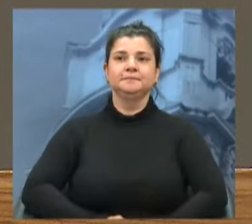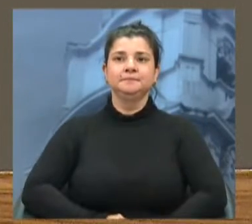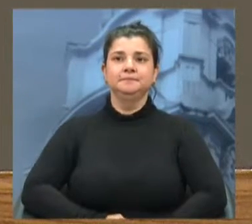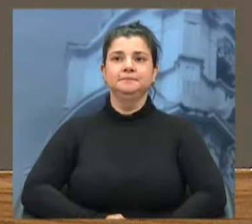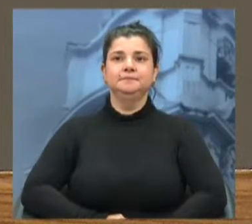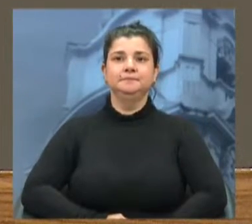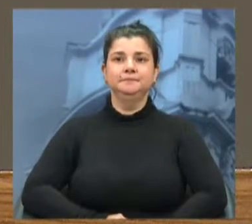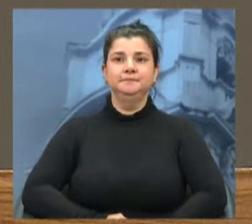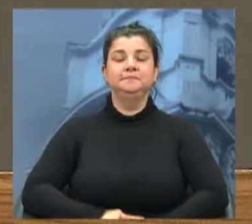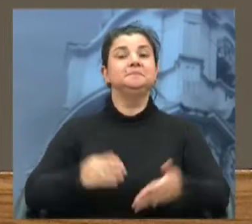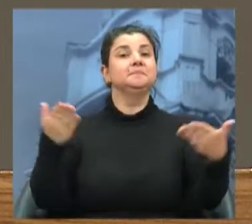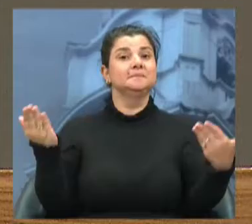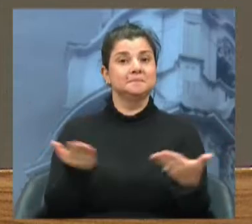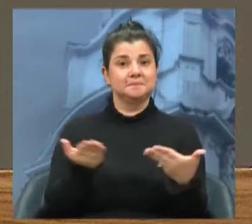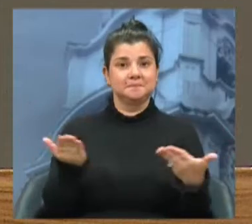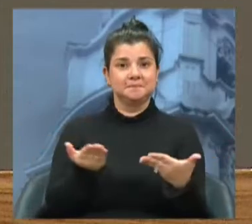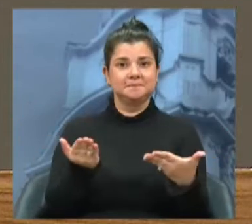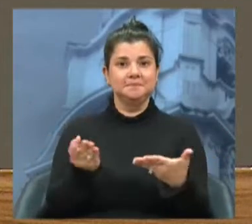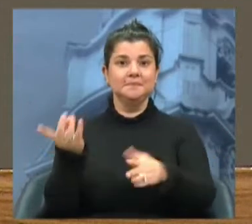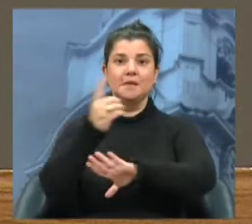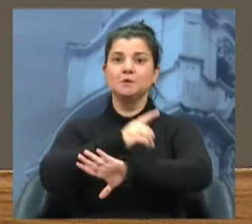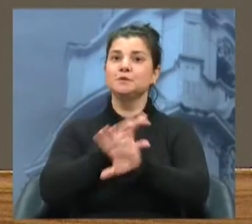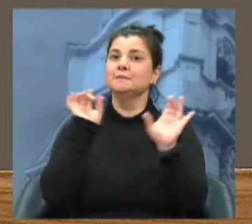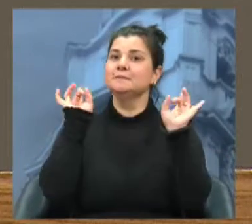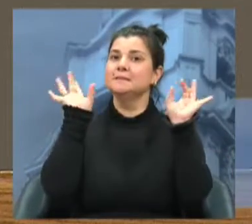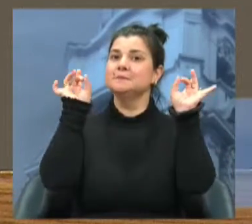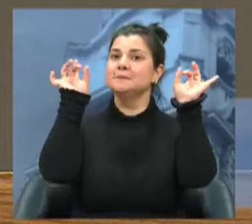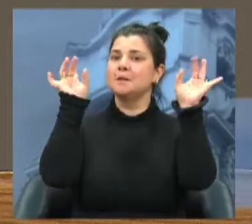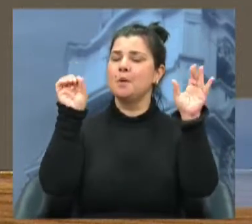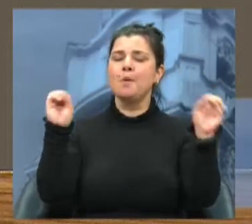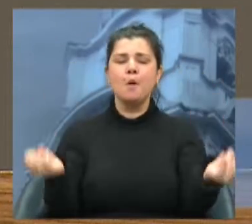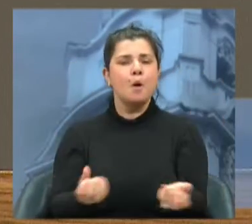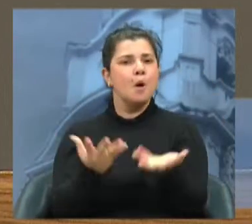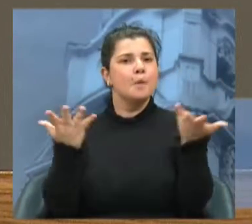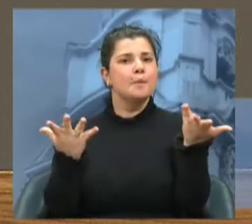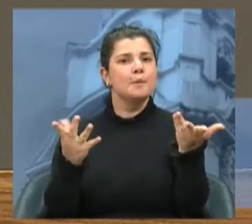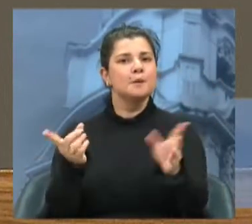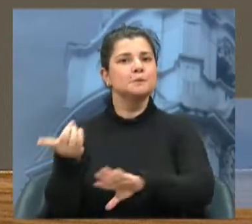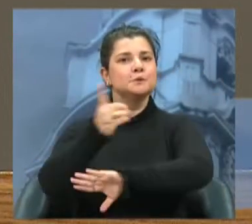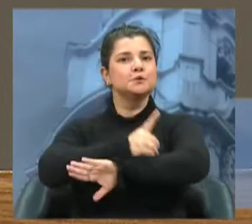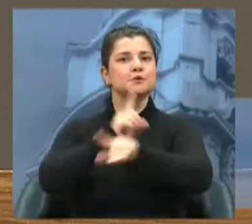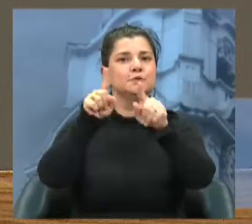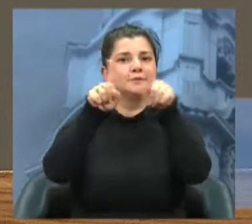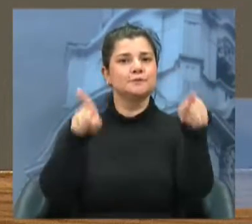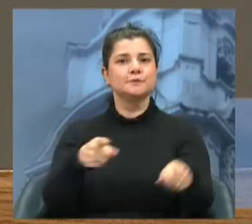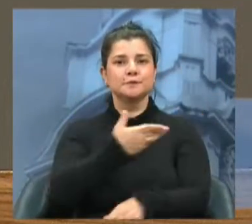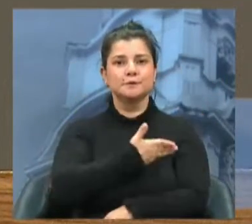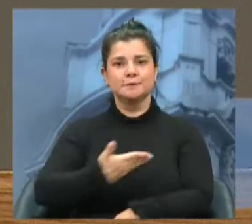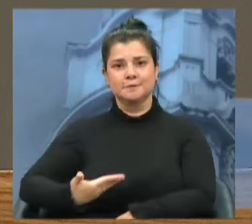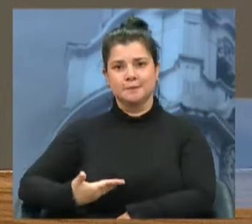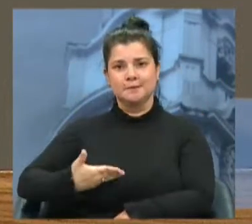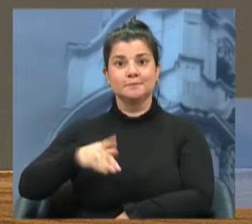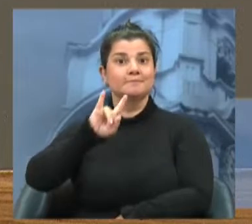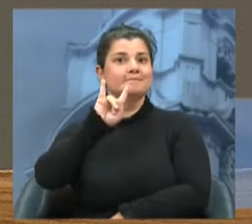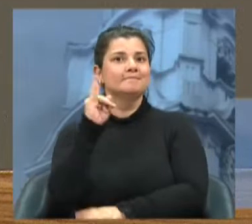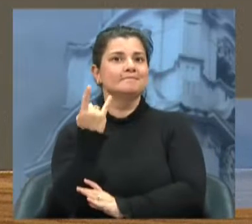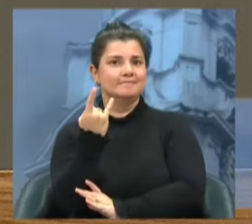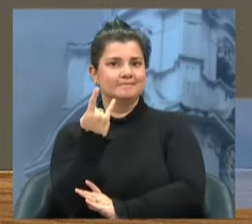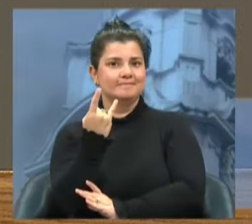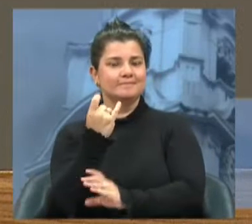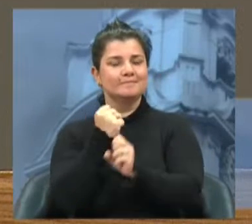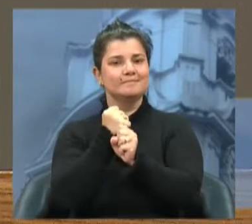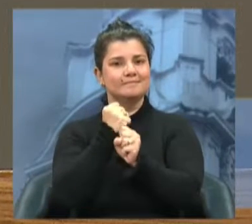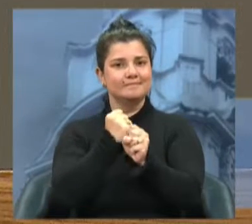Hoje é um dia especial. Vamos comemorar o Dia do Servidor Público dos últimos